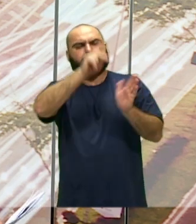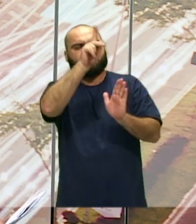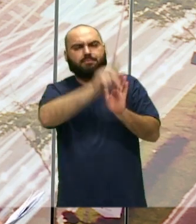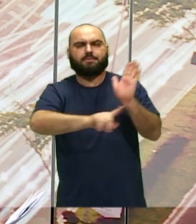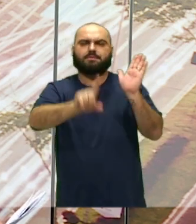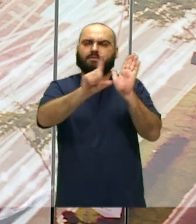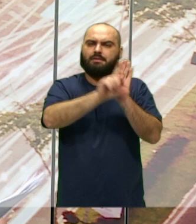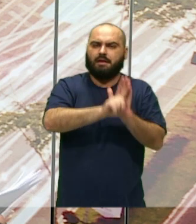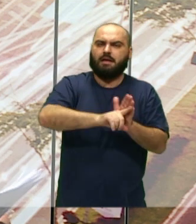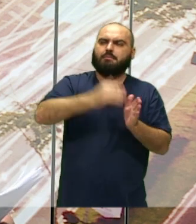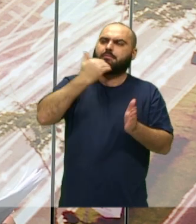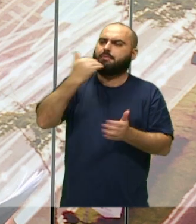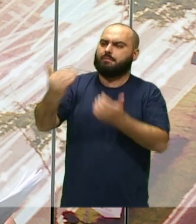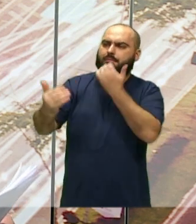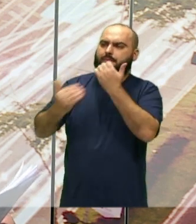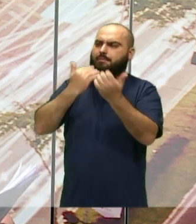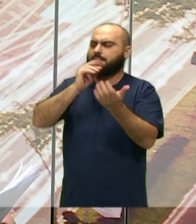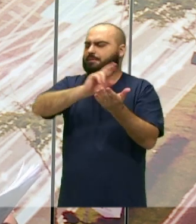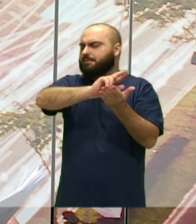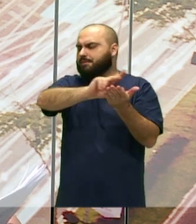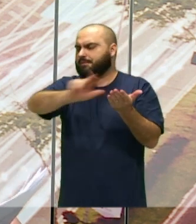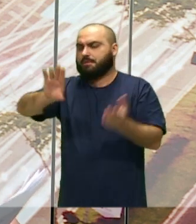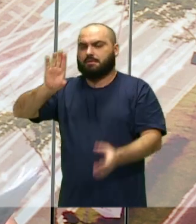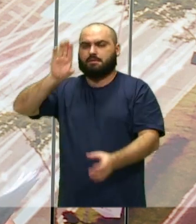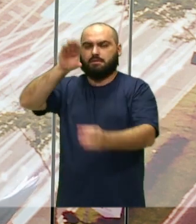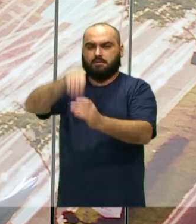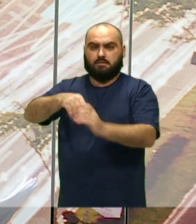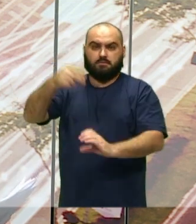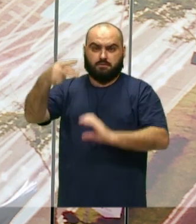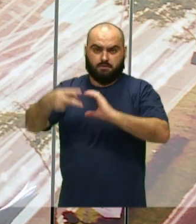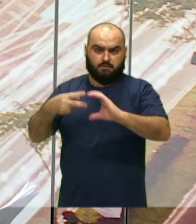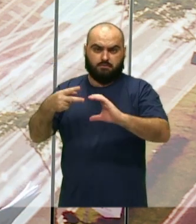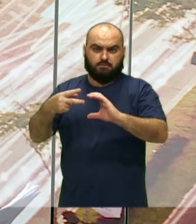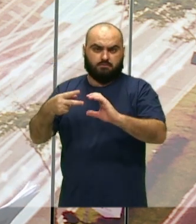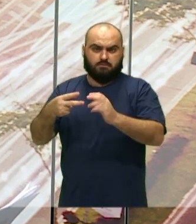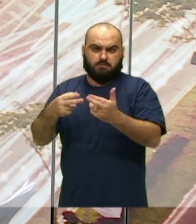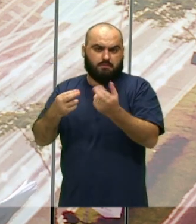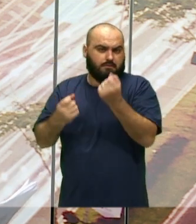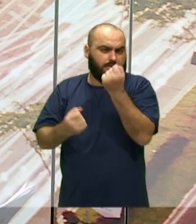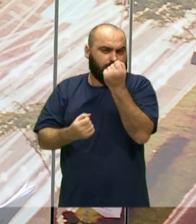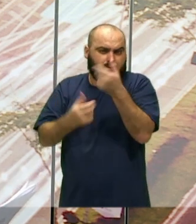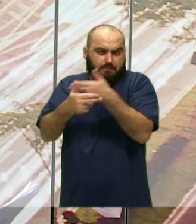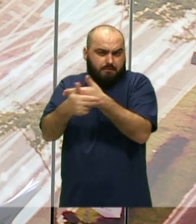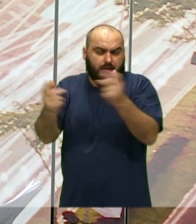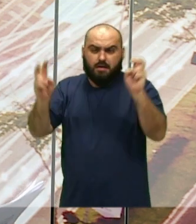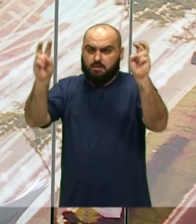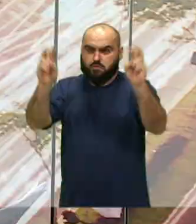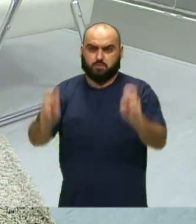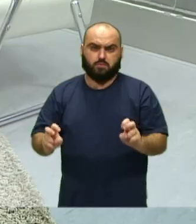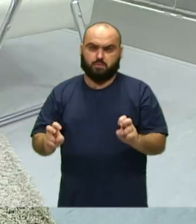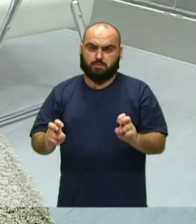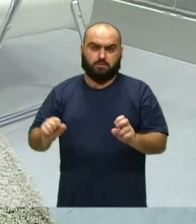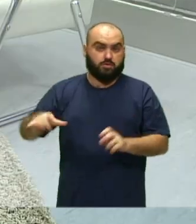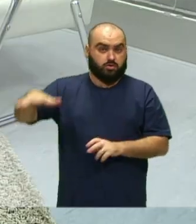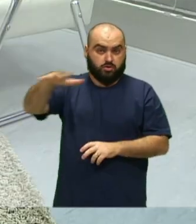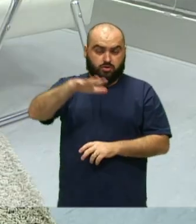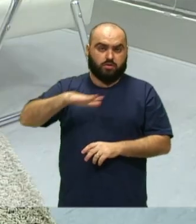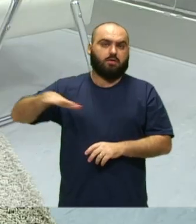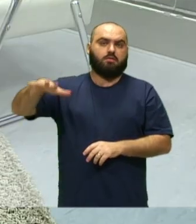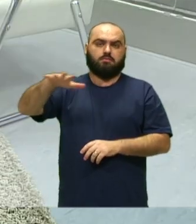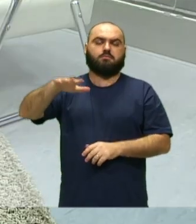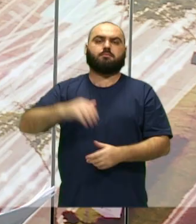tramitação, alguns já foram votados, são diversos. Os assuntos passam por todas as áreas temáticas do Poder Executivo e